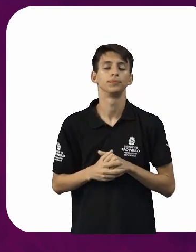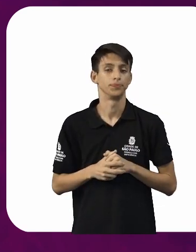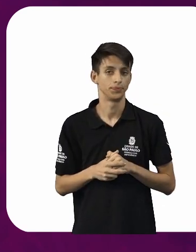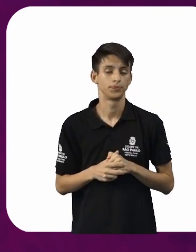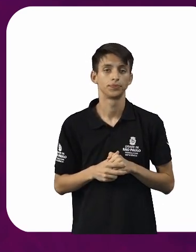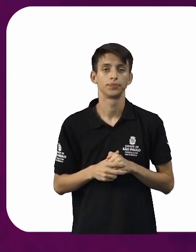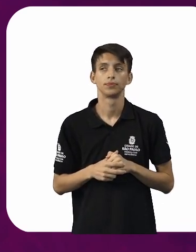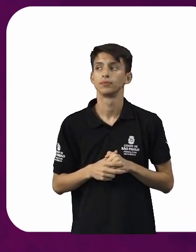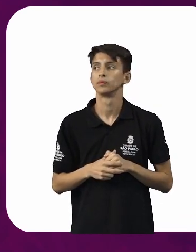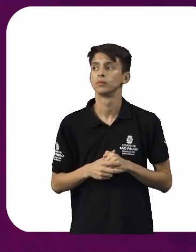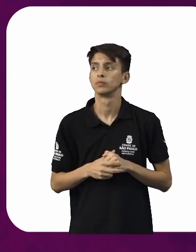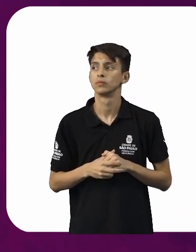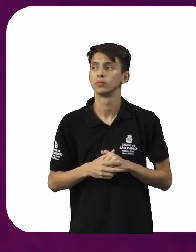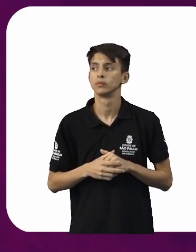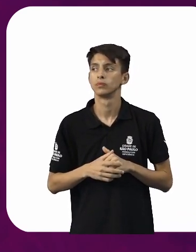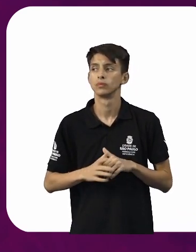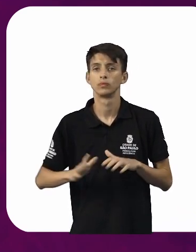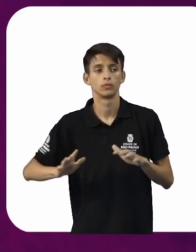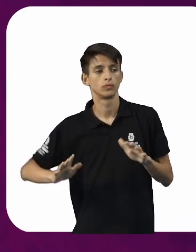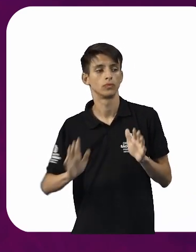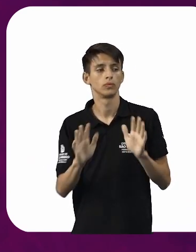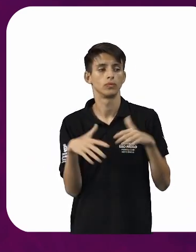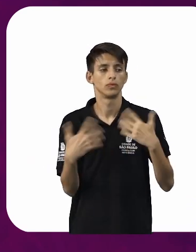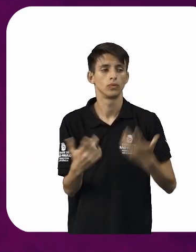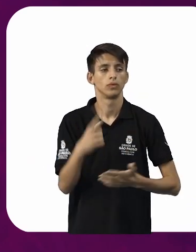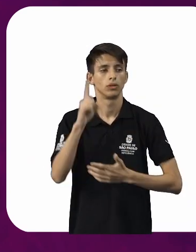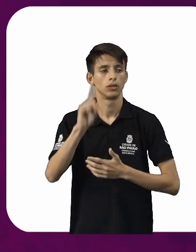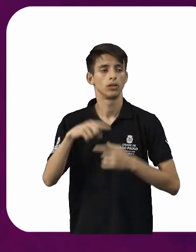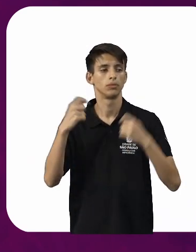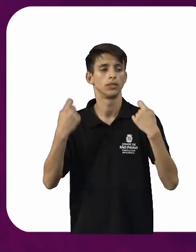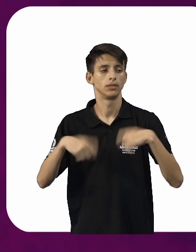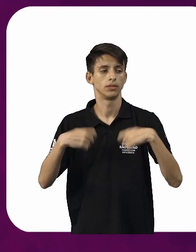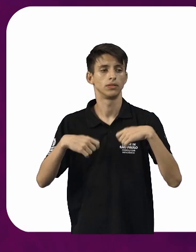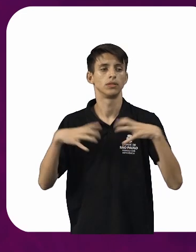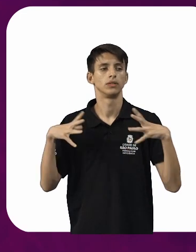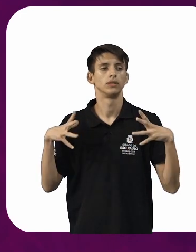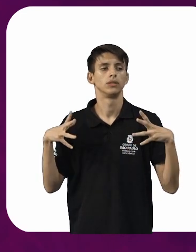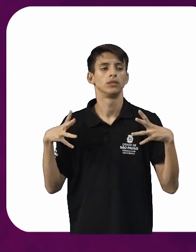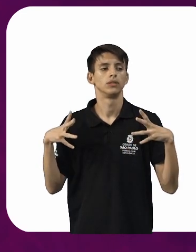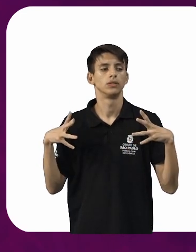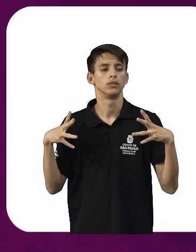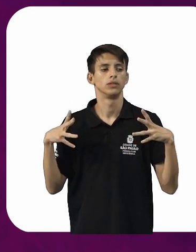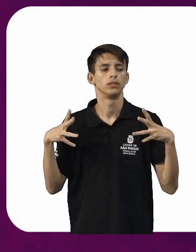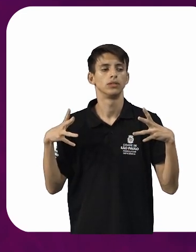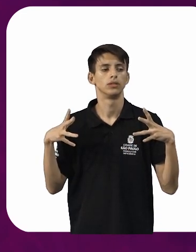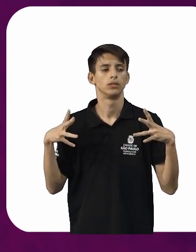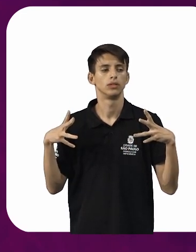tela. A confirmação da presença é necessária para que todos...